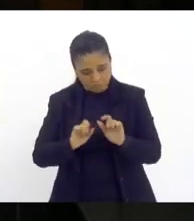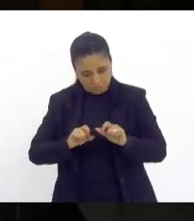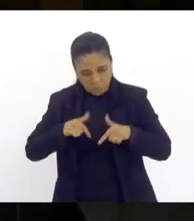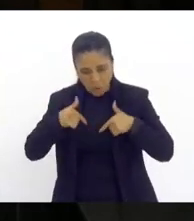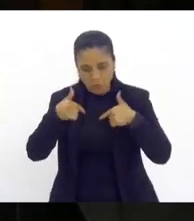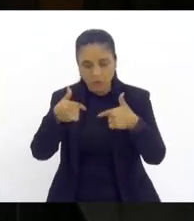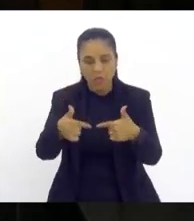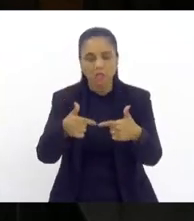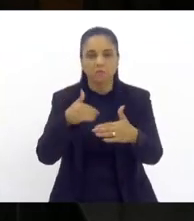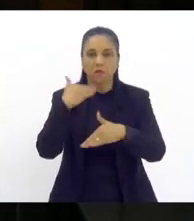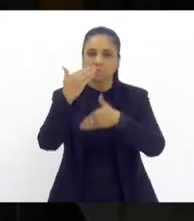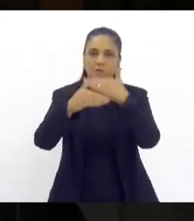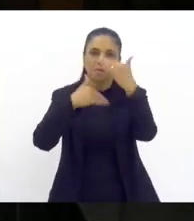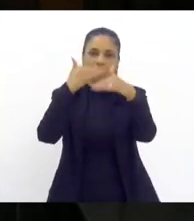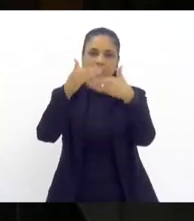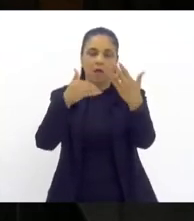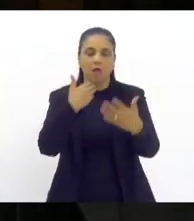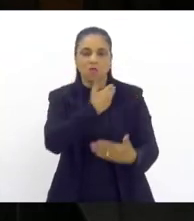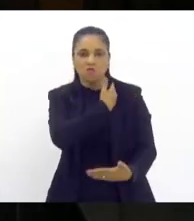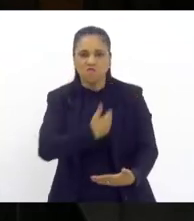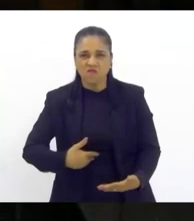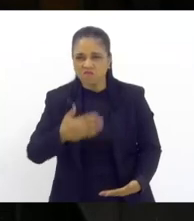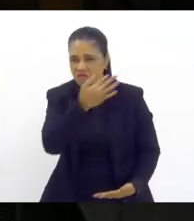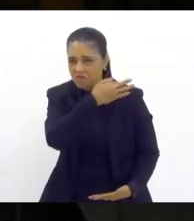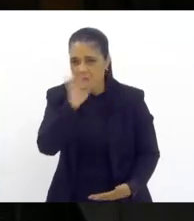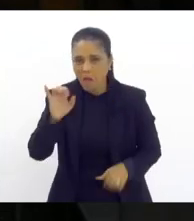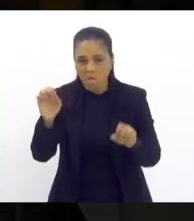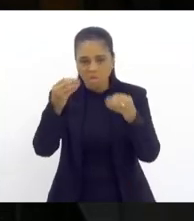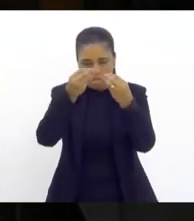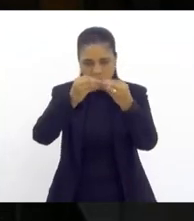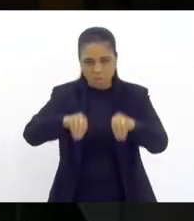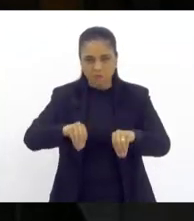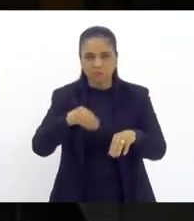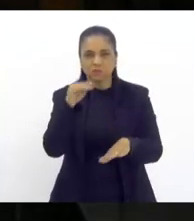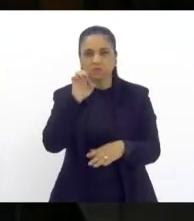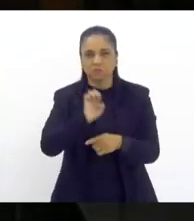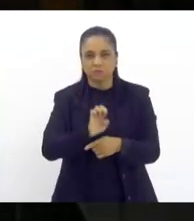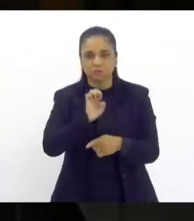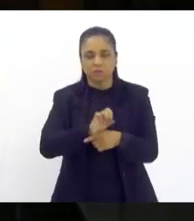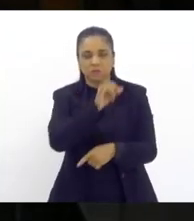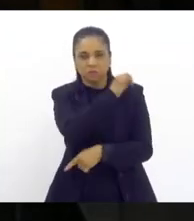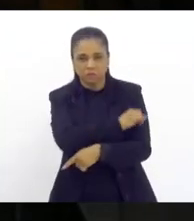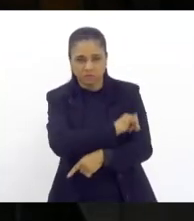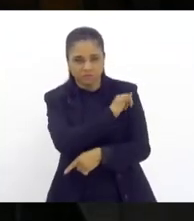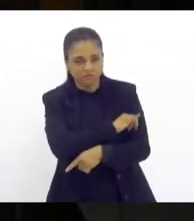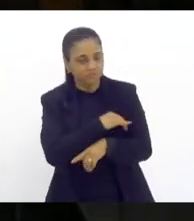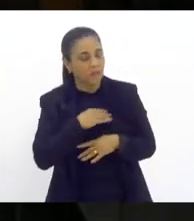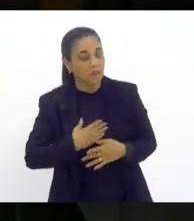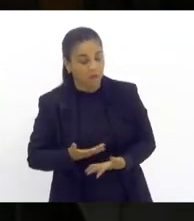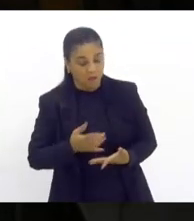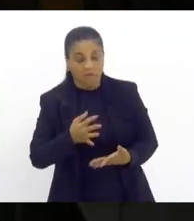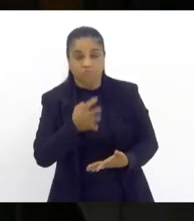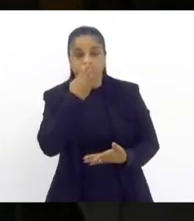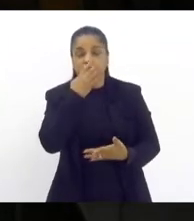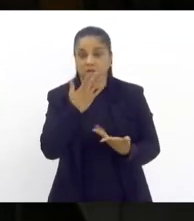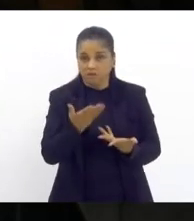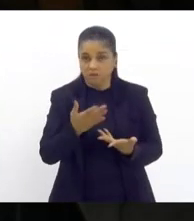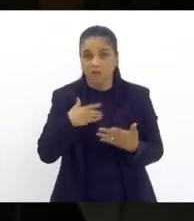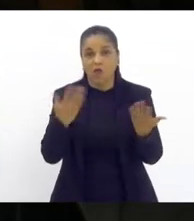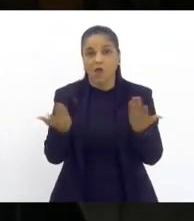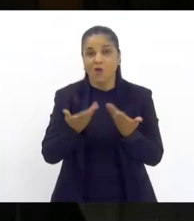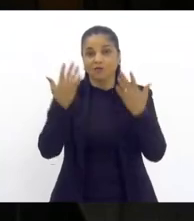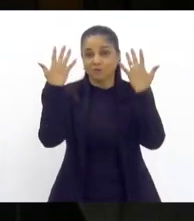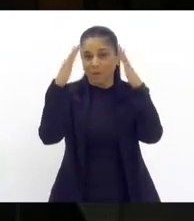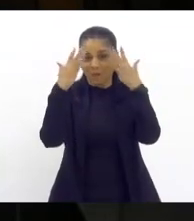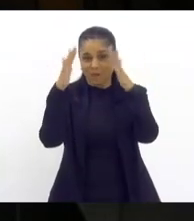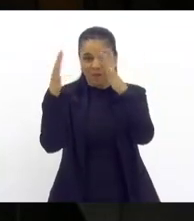isso andar para frente e esse governo federal sempre prejudicando o Rio de Janeiro em todos os aspectos, é impressionante. E parabenizar também, hoje é aniversário do meu